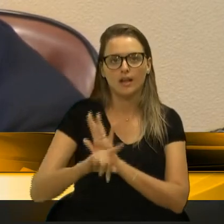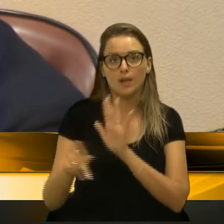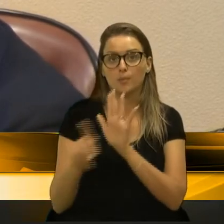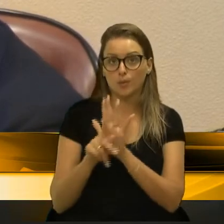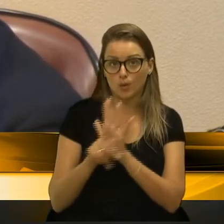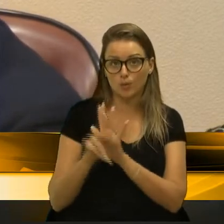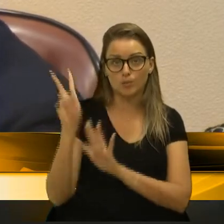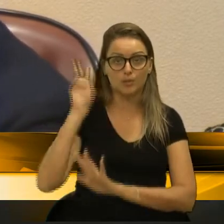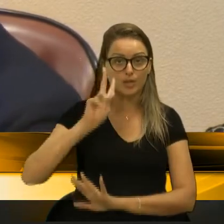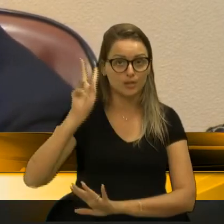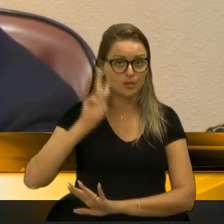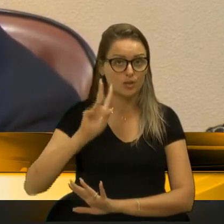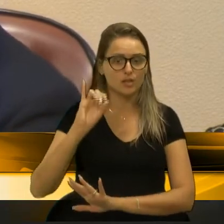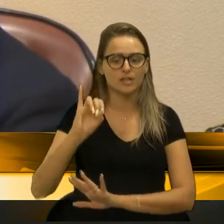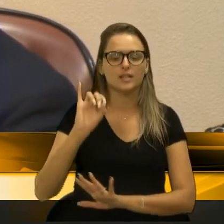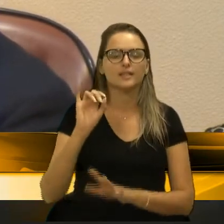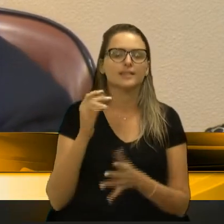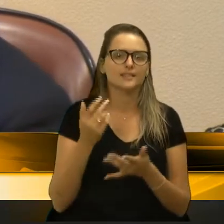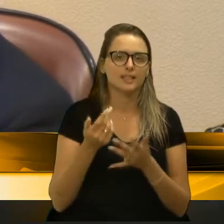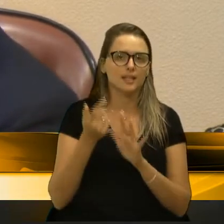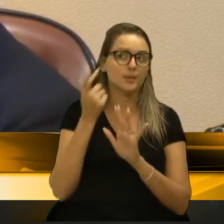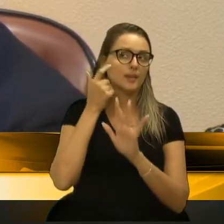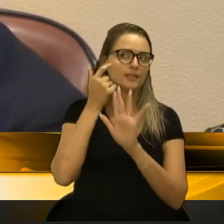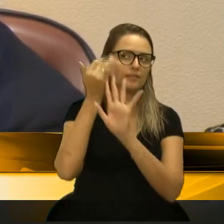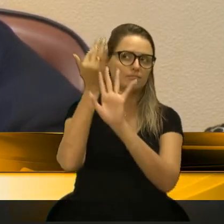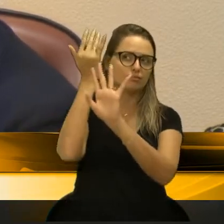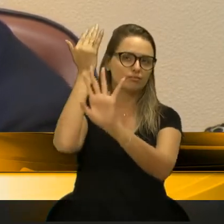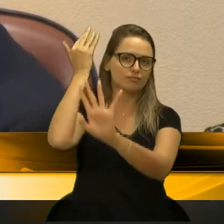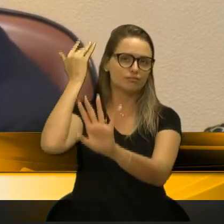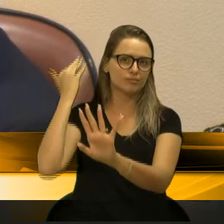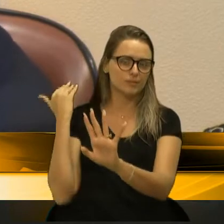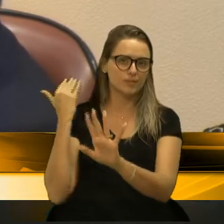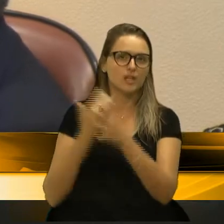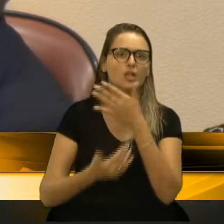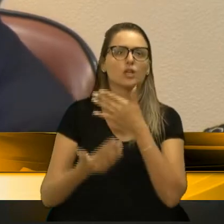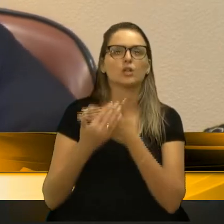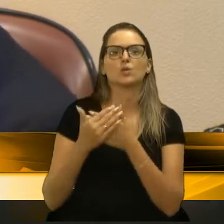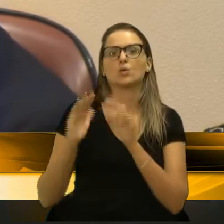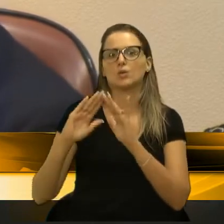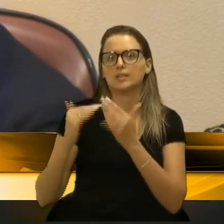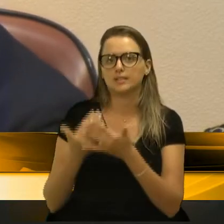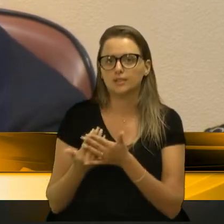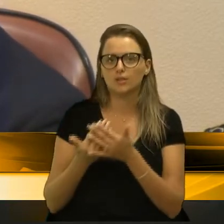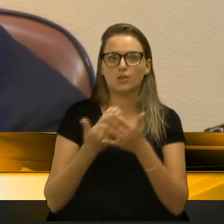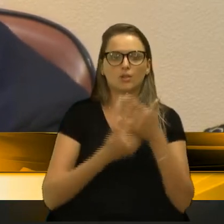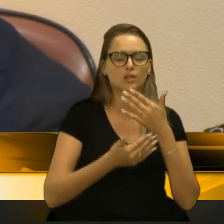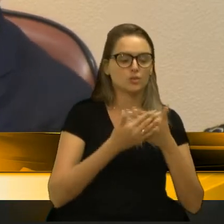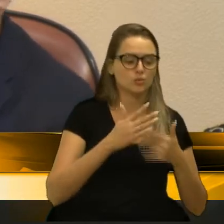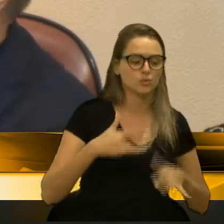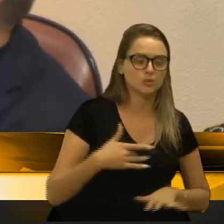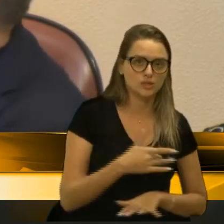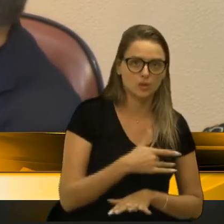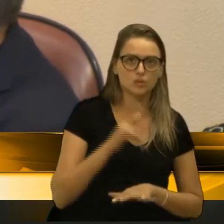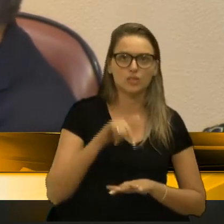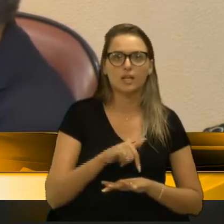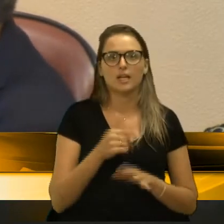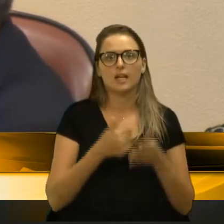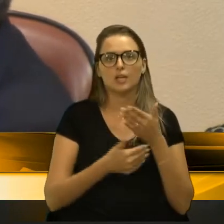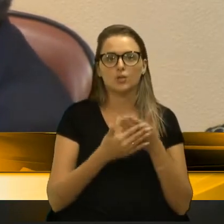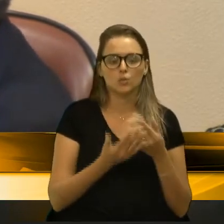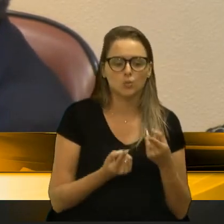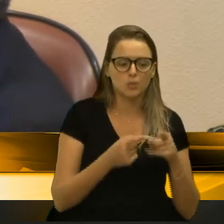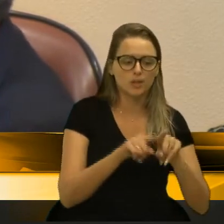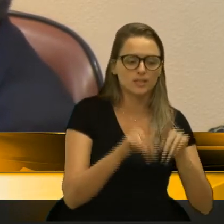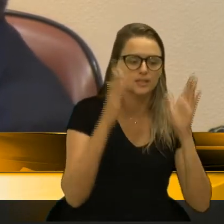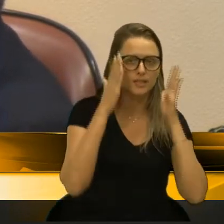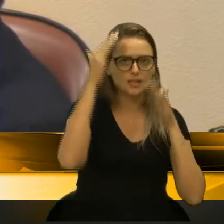for recordar aqui, as tantas instituições de educação, de saúde, são todas instituições ou congregações de irmãs,